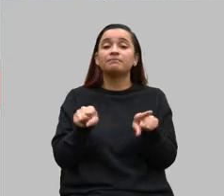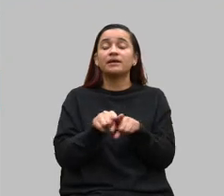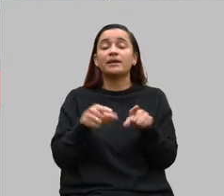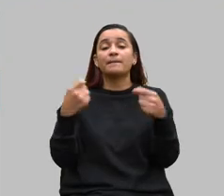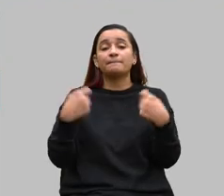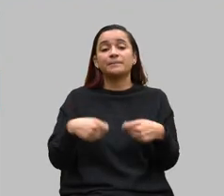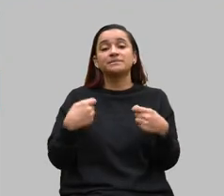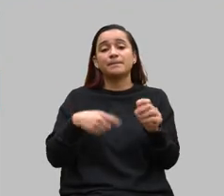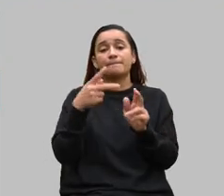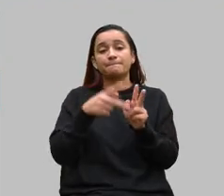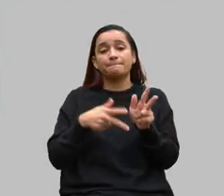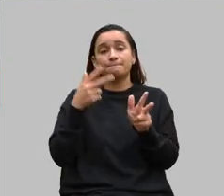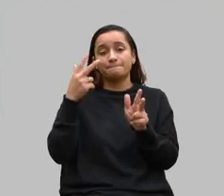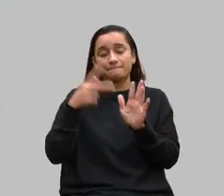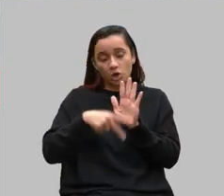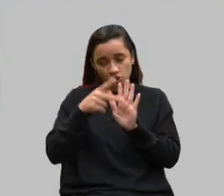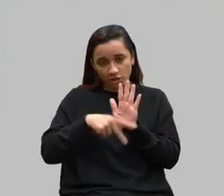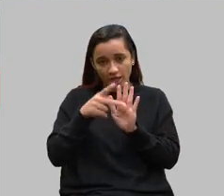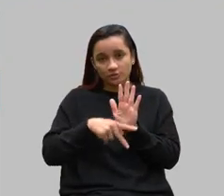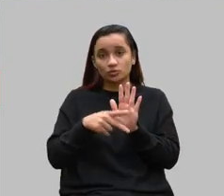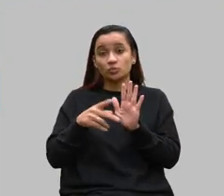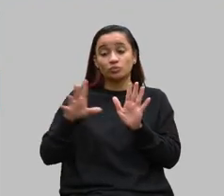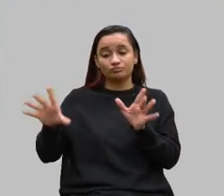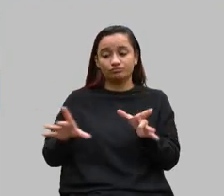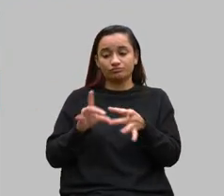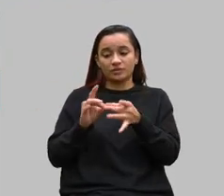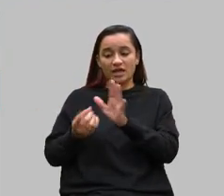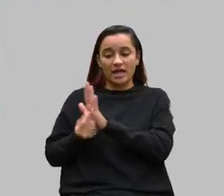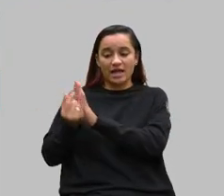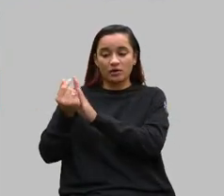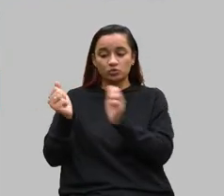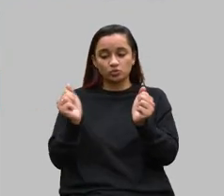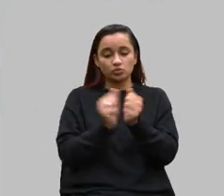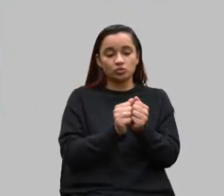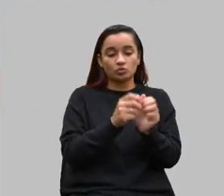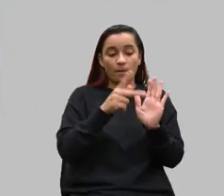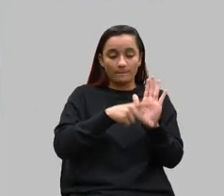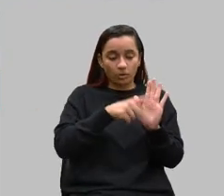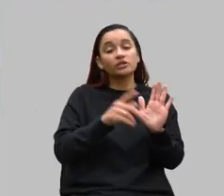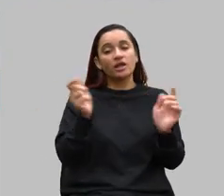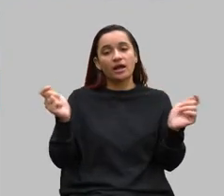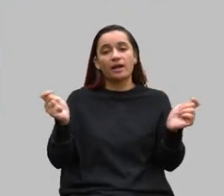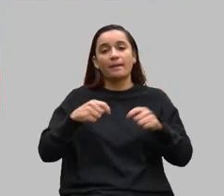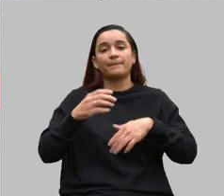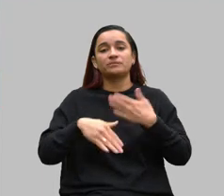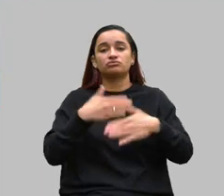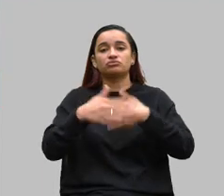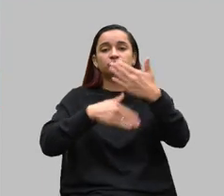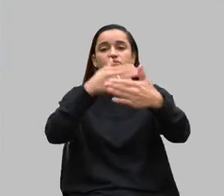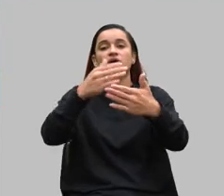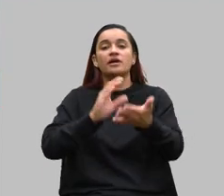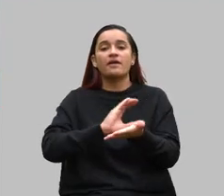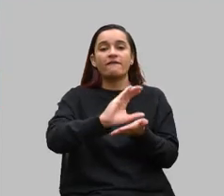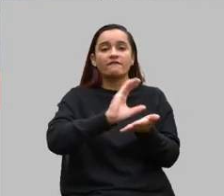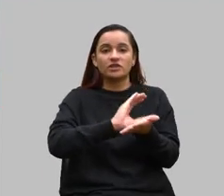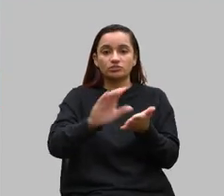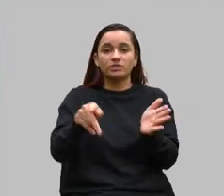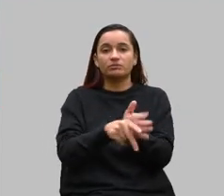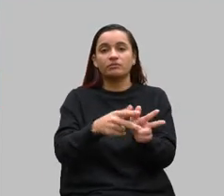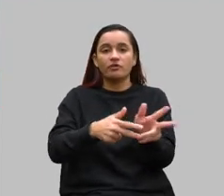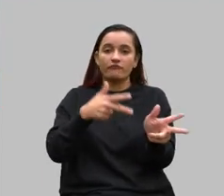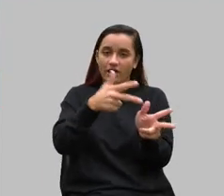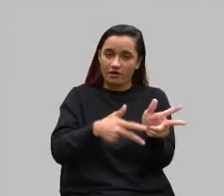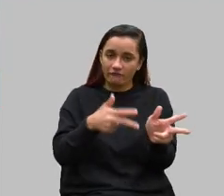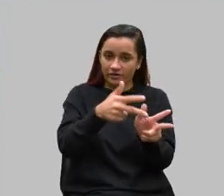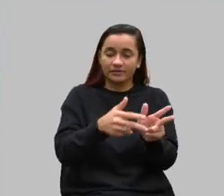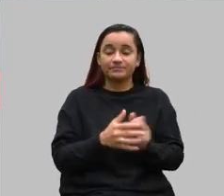é é é essa junção de recurso e projeto que vai fazer a gente avançar né com os investimentos no Setor Ferroviário E aí